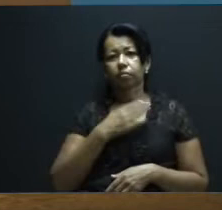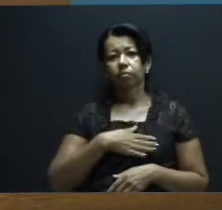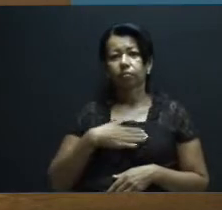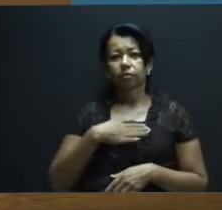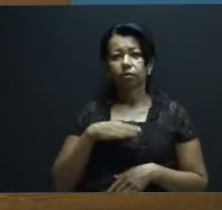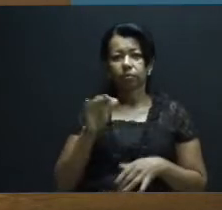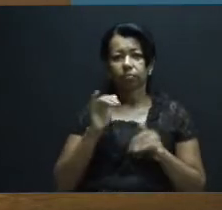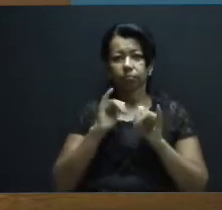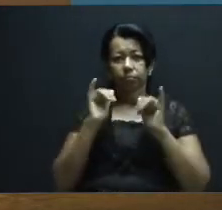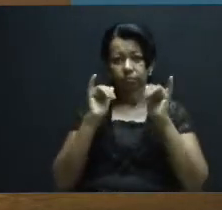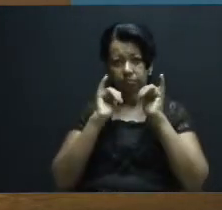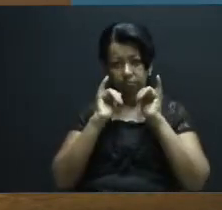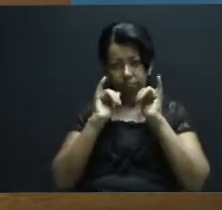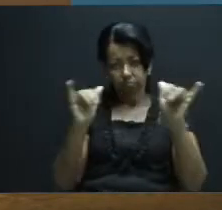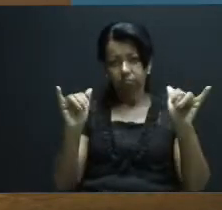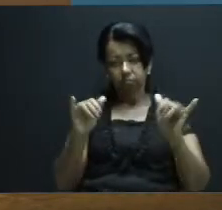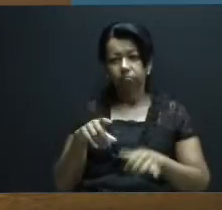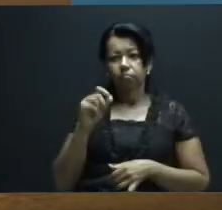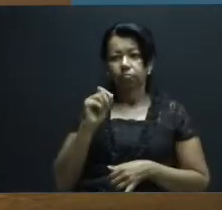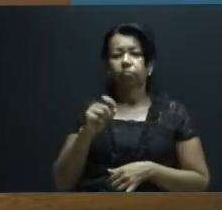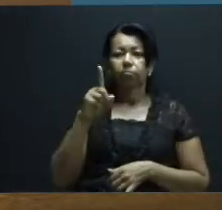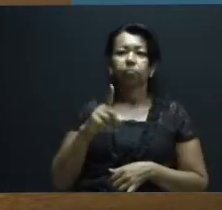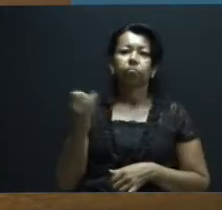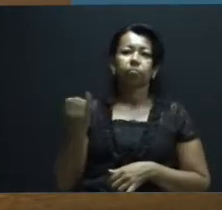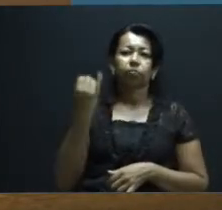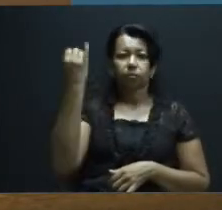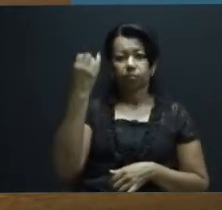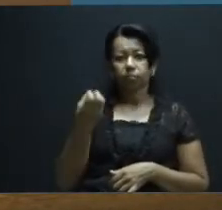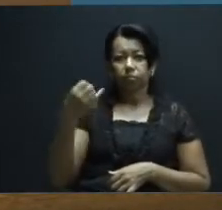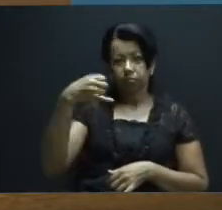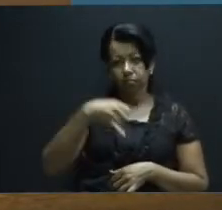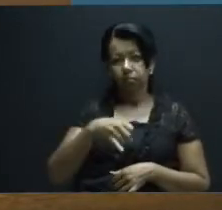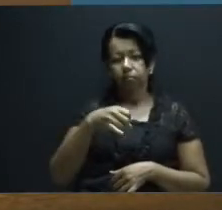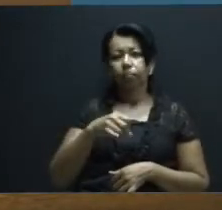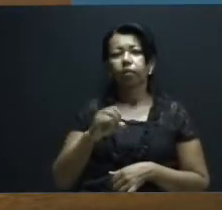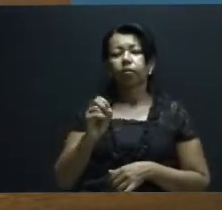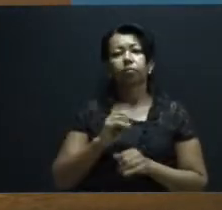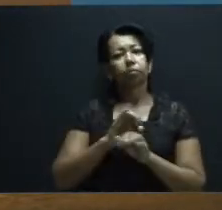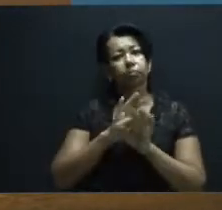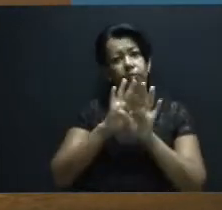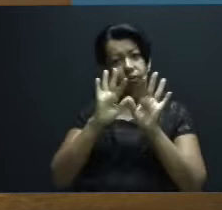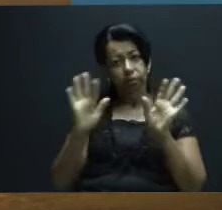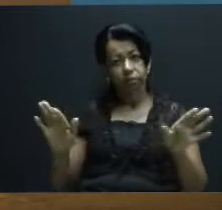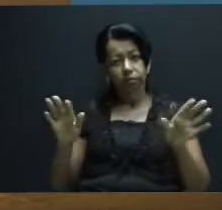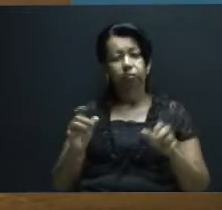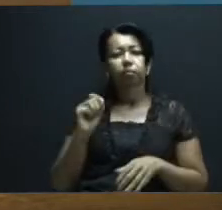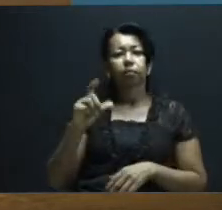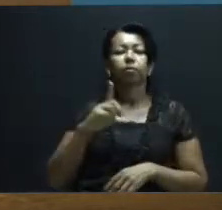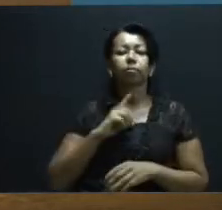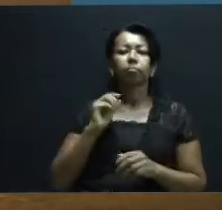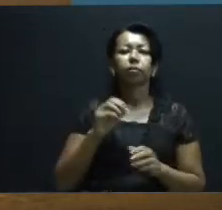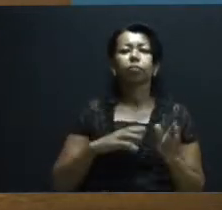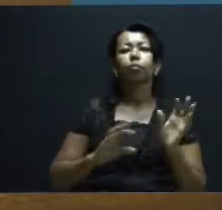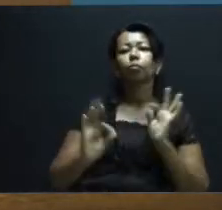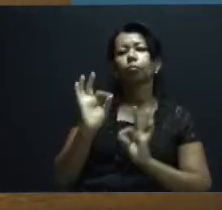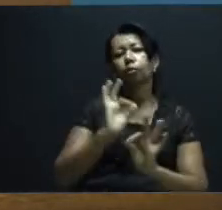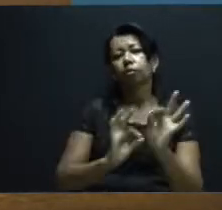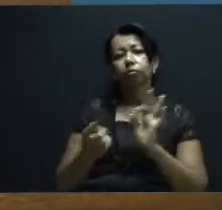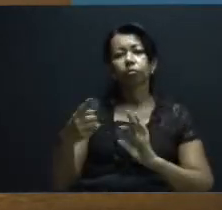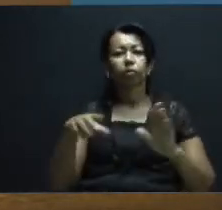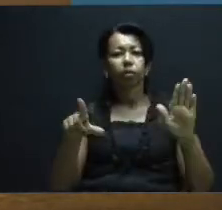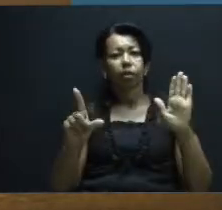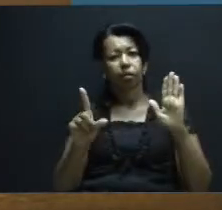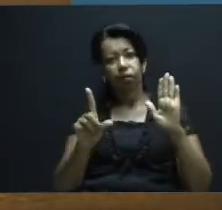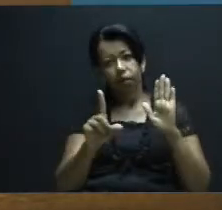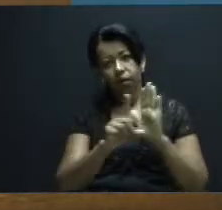salientar que é fundamental sim e quero esclarecer aqui nós temos um projeto aqui legal nesta